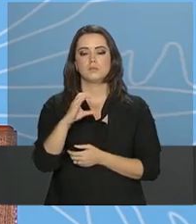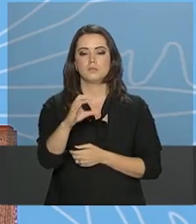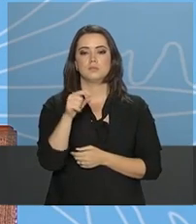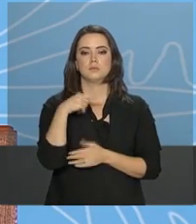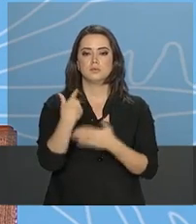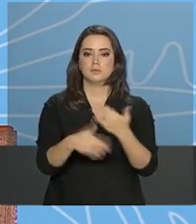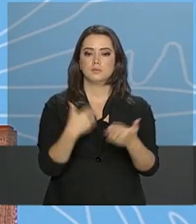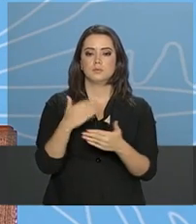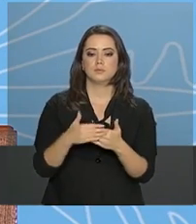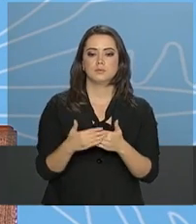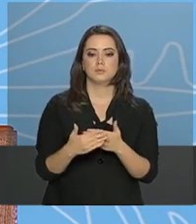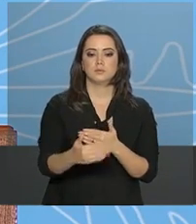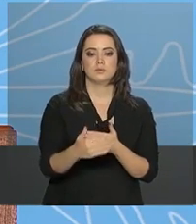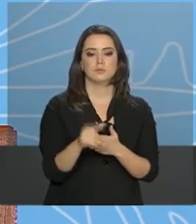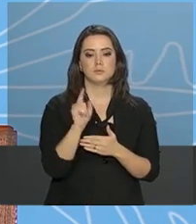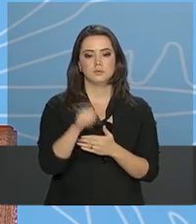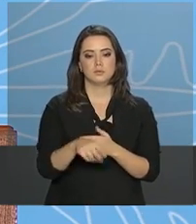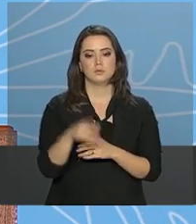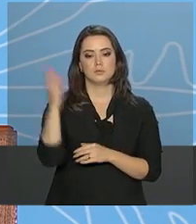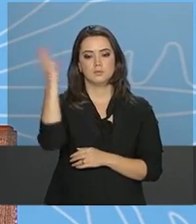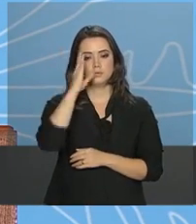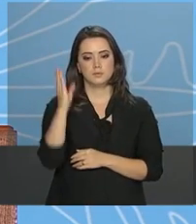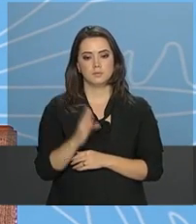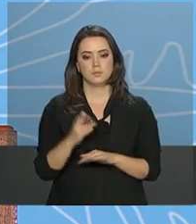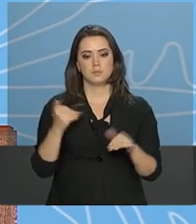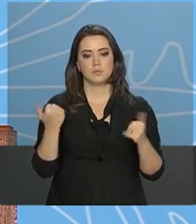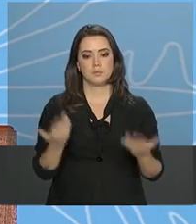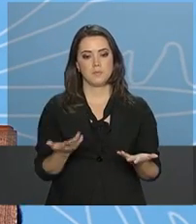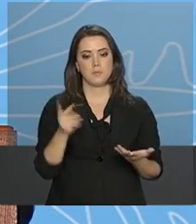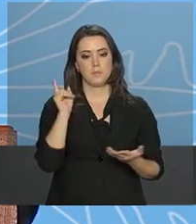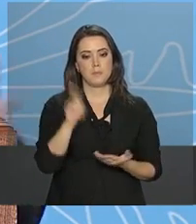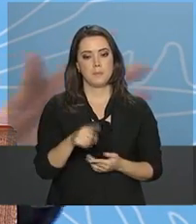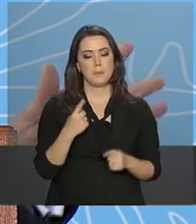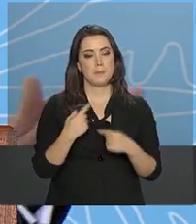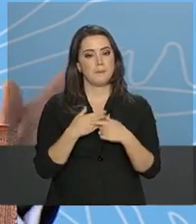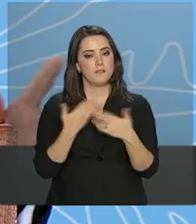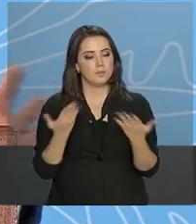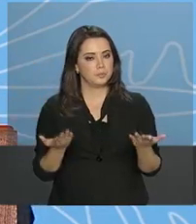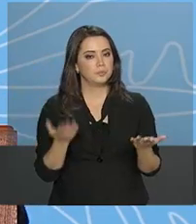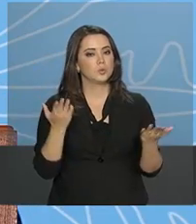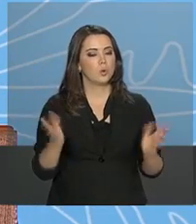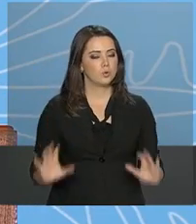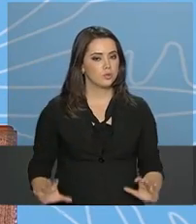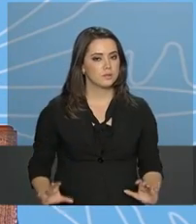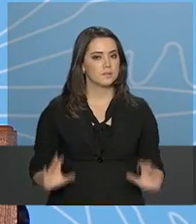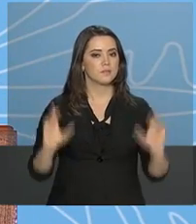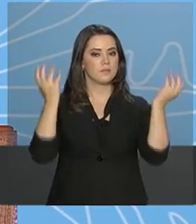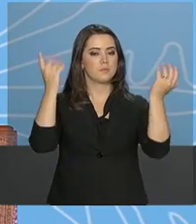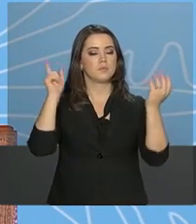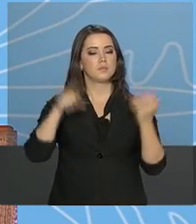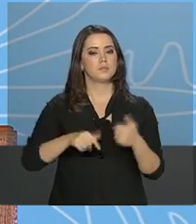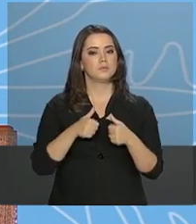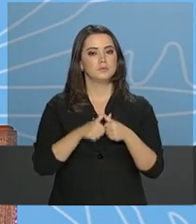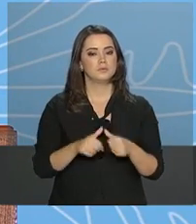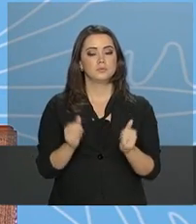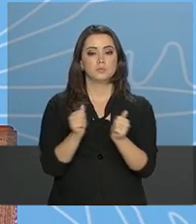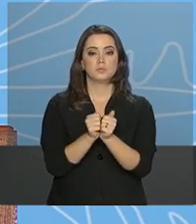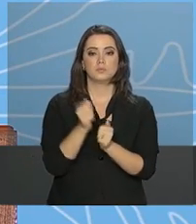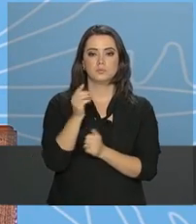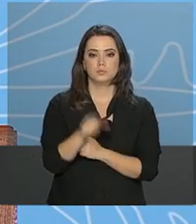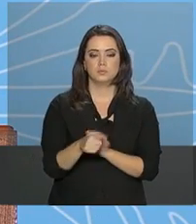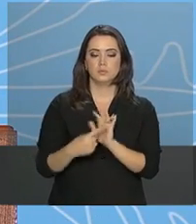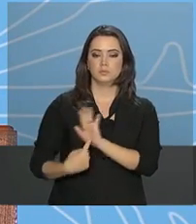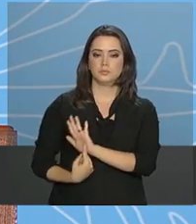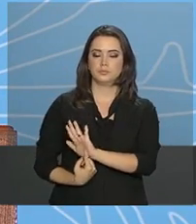para o desenvolvimento brasileiro. E este, aliás, a solidariedade de hoje, está